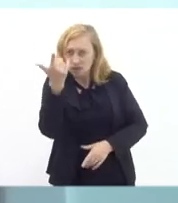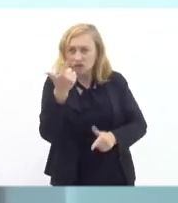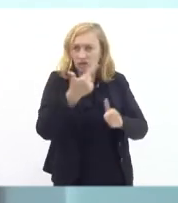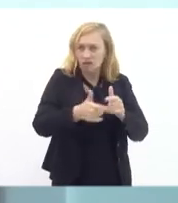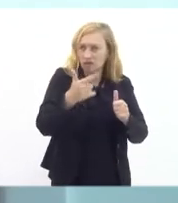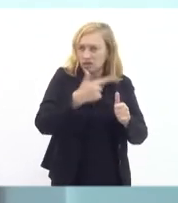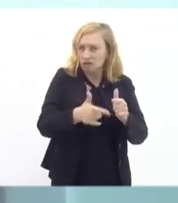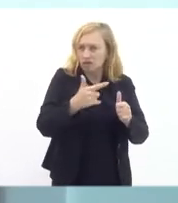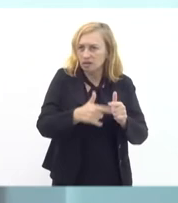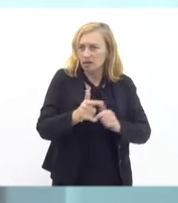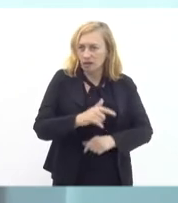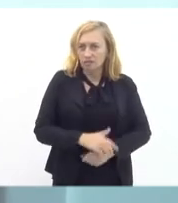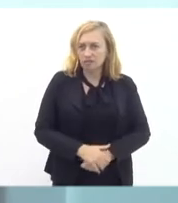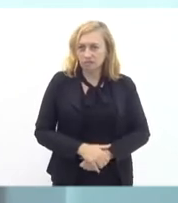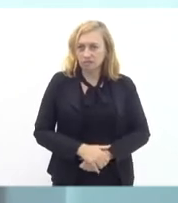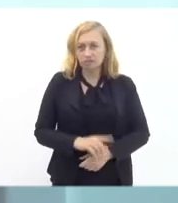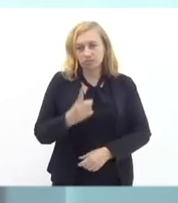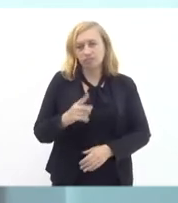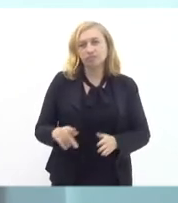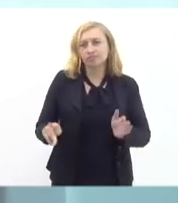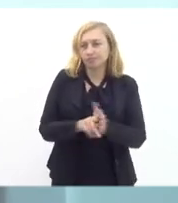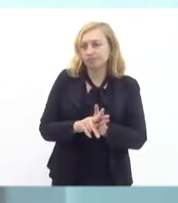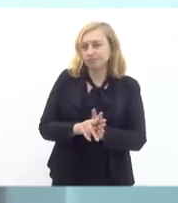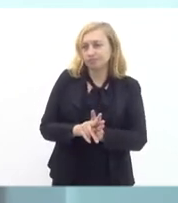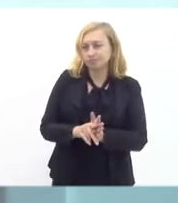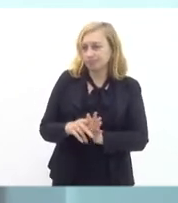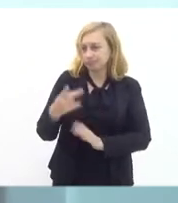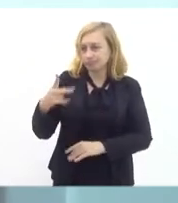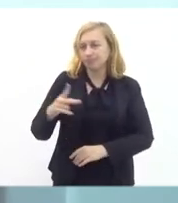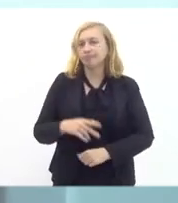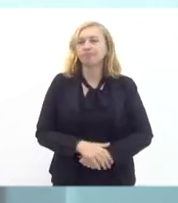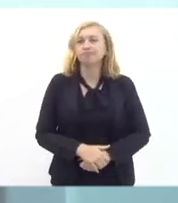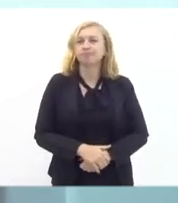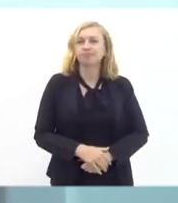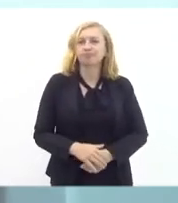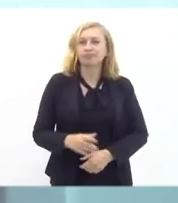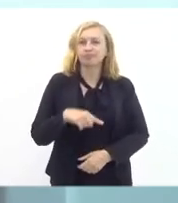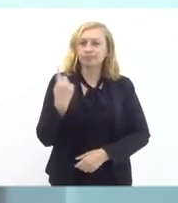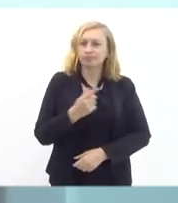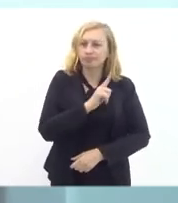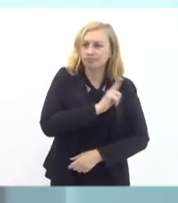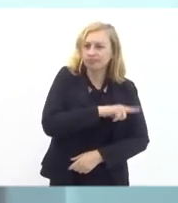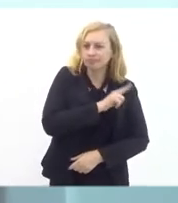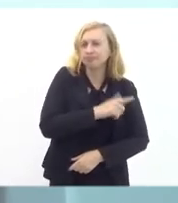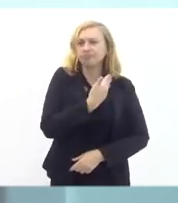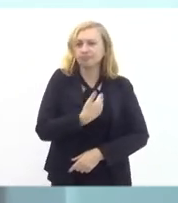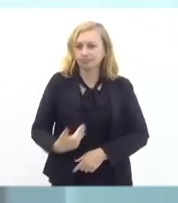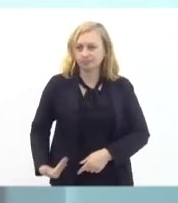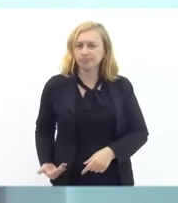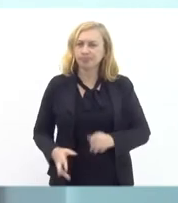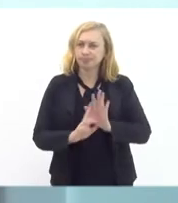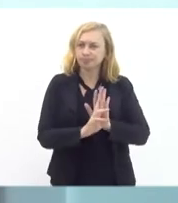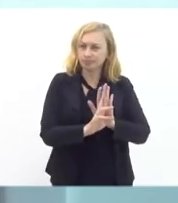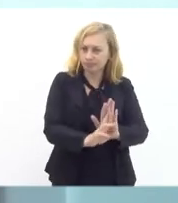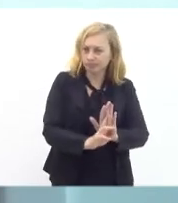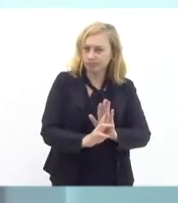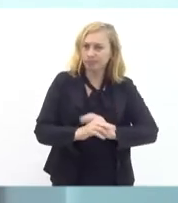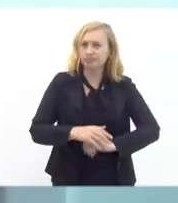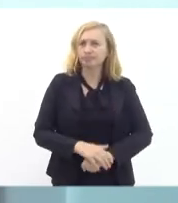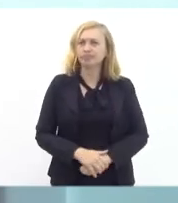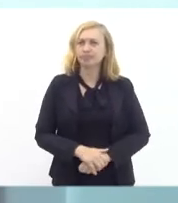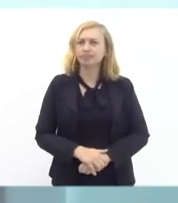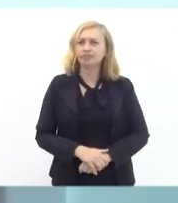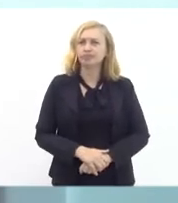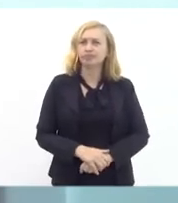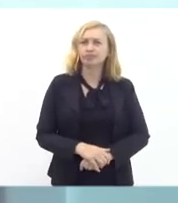problemas que não eram da obrigação deles. Então, acho que a gente, como gestor público, a gente, como representante, senhor, como representante do